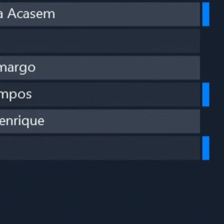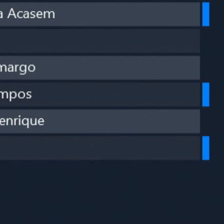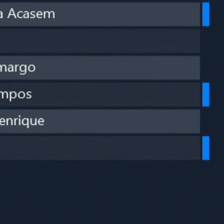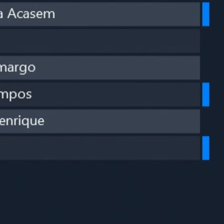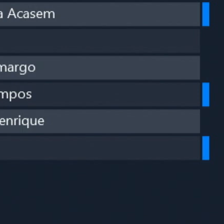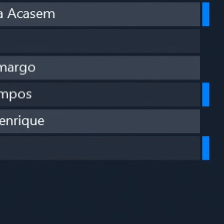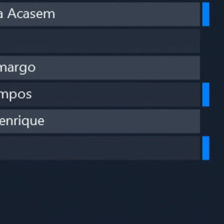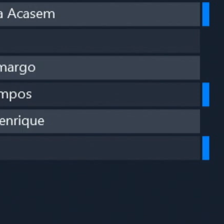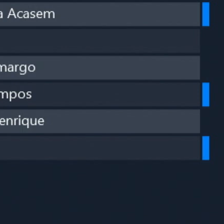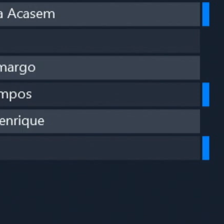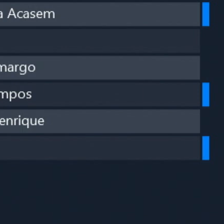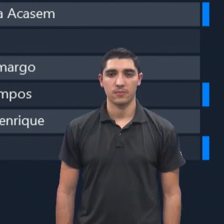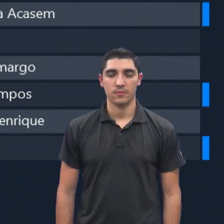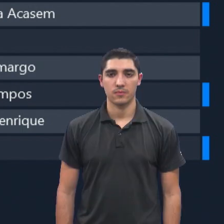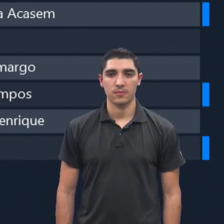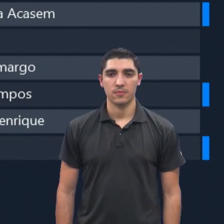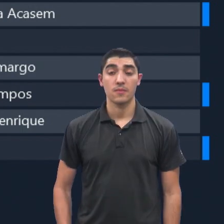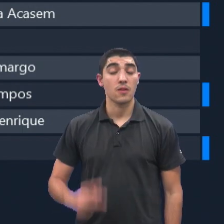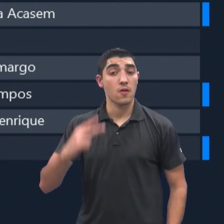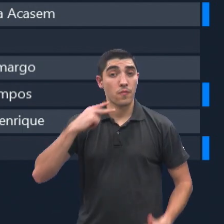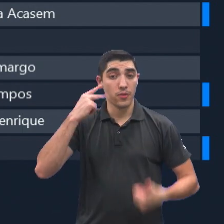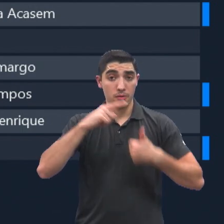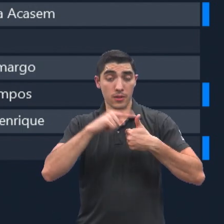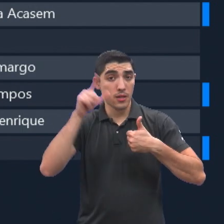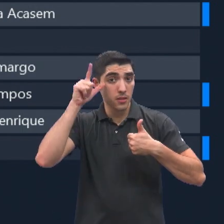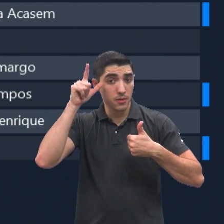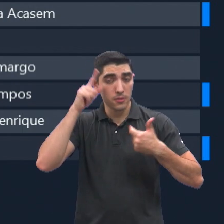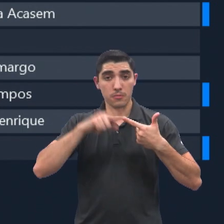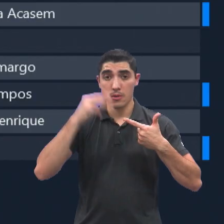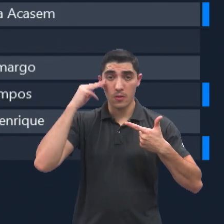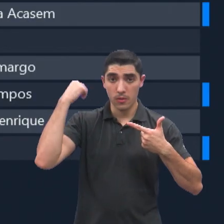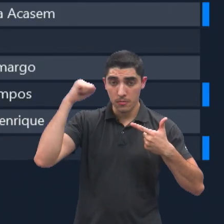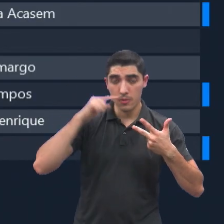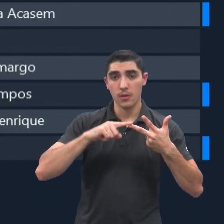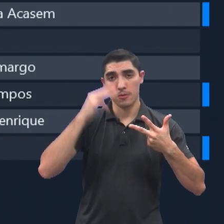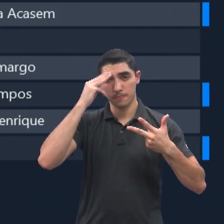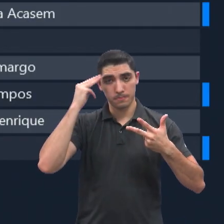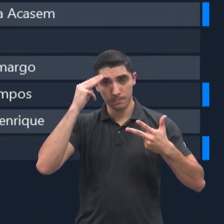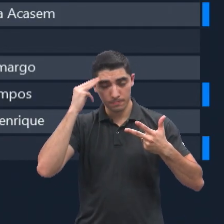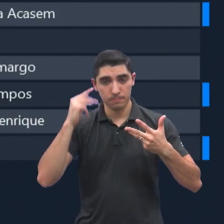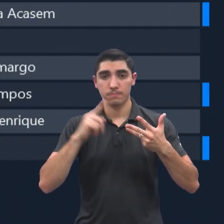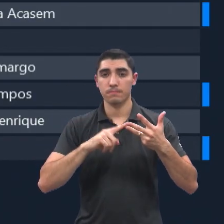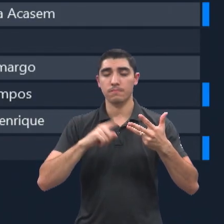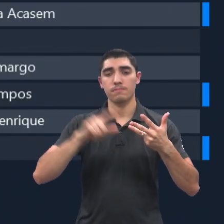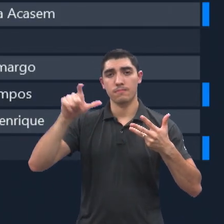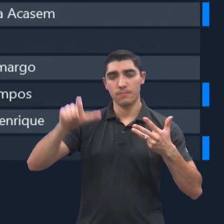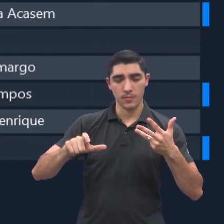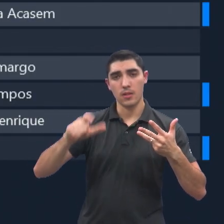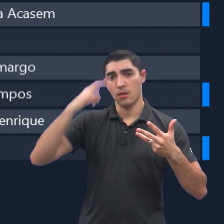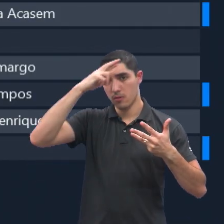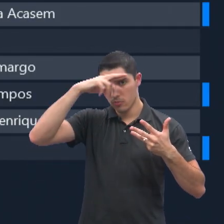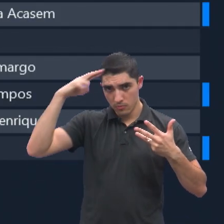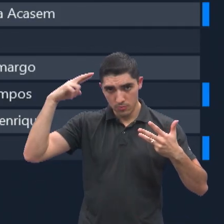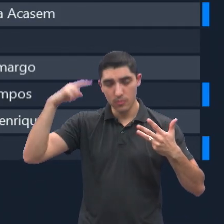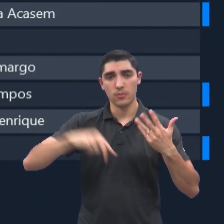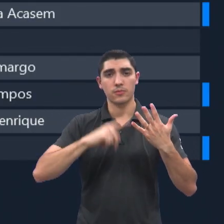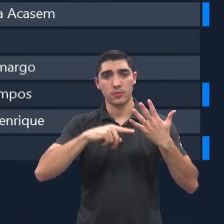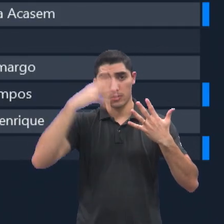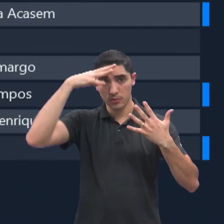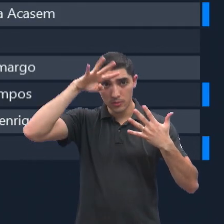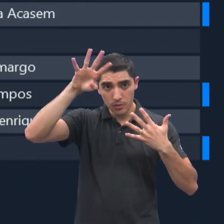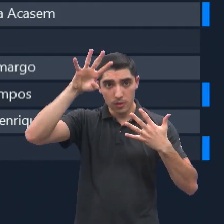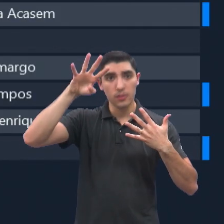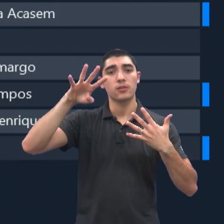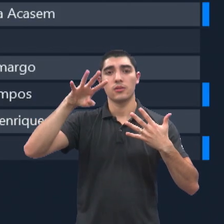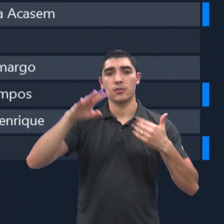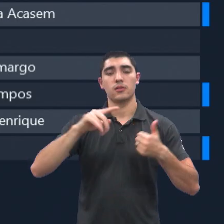Vereador Lindo Bispo, Marcão da Academia, Marcelo Garcia, Renato Santiago, Roberto Chagas, Sena,